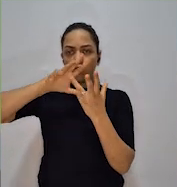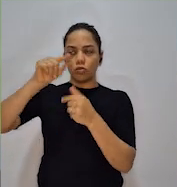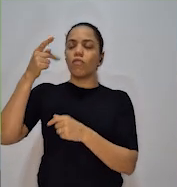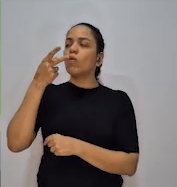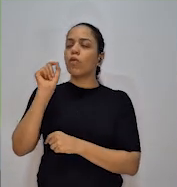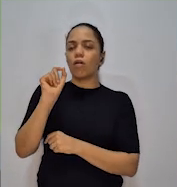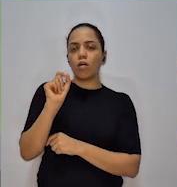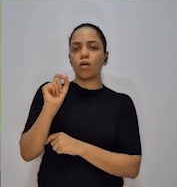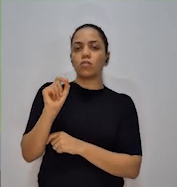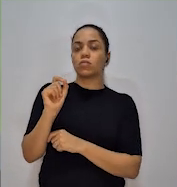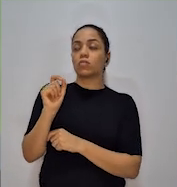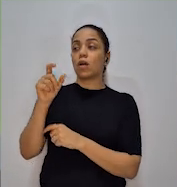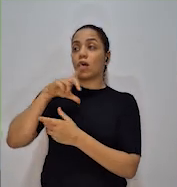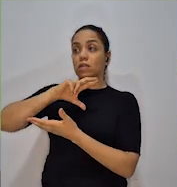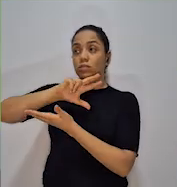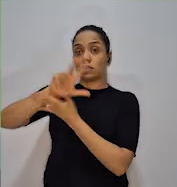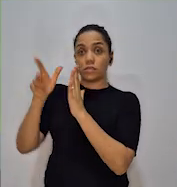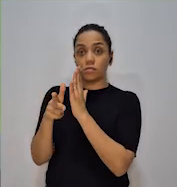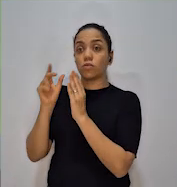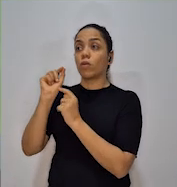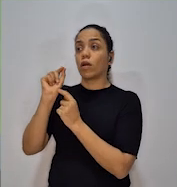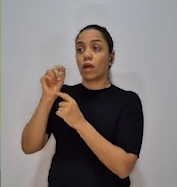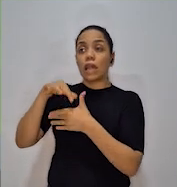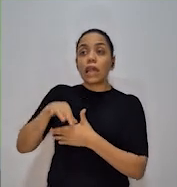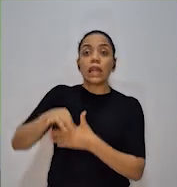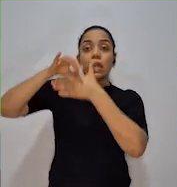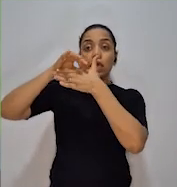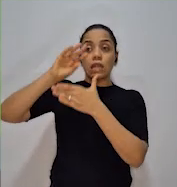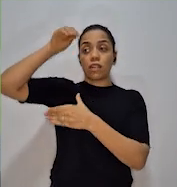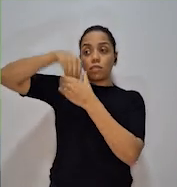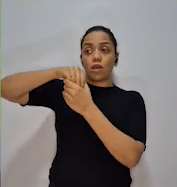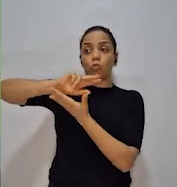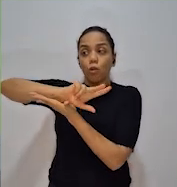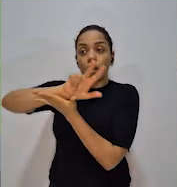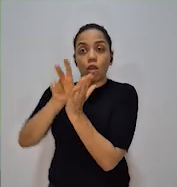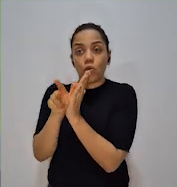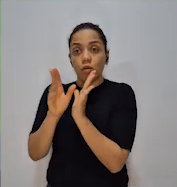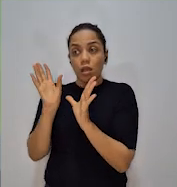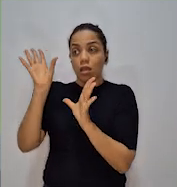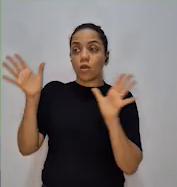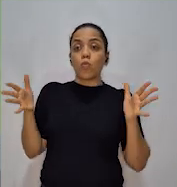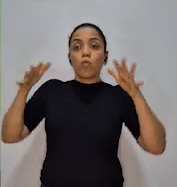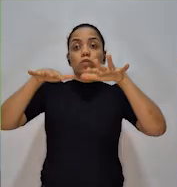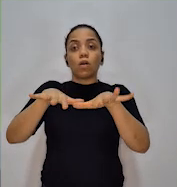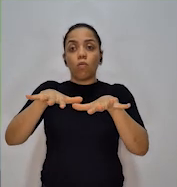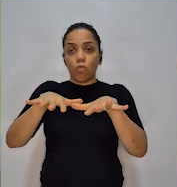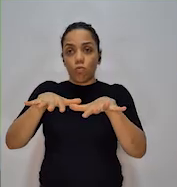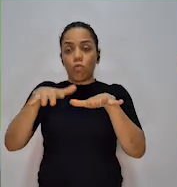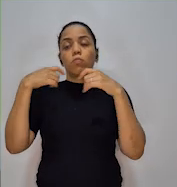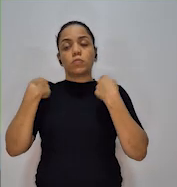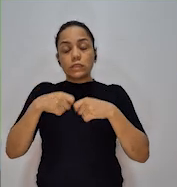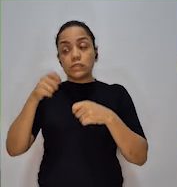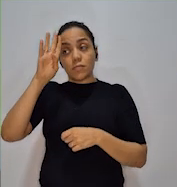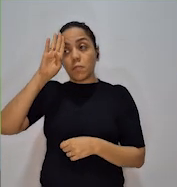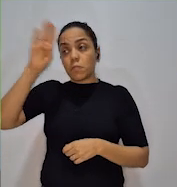a liderança inclusiva é um dos carros-chefe, é um dos temas mais relevantes que precisam ser trabalhados, né?